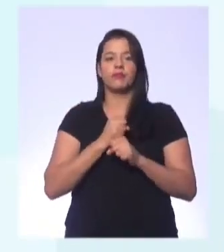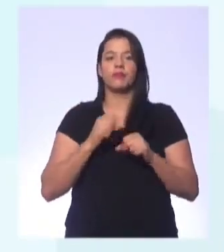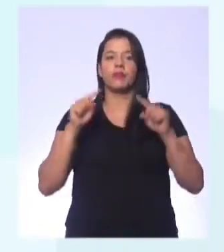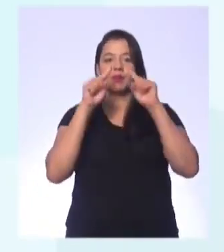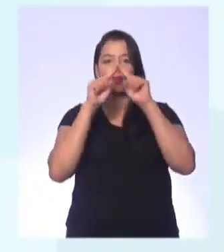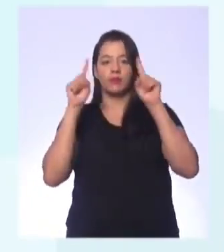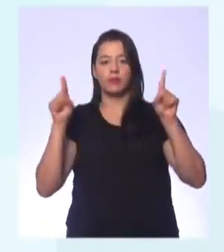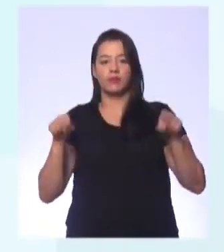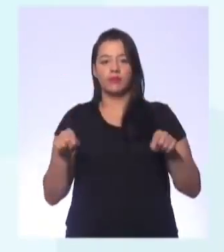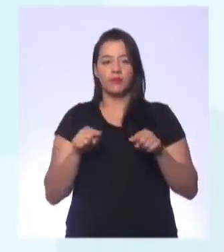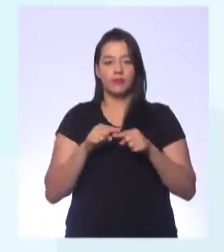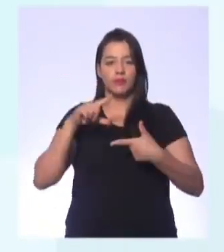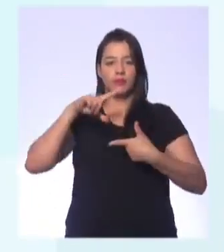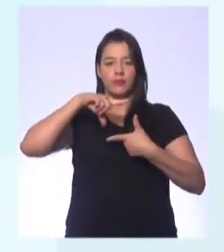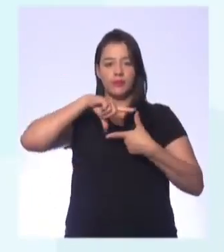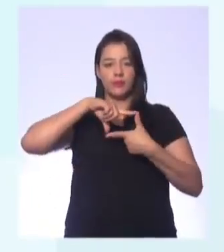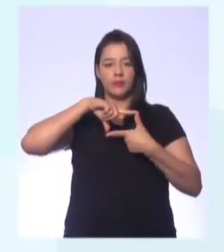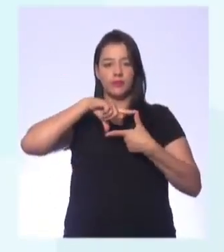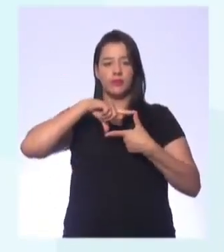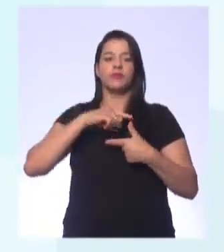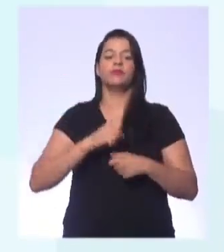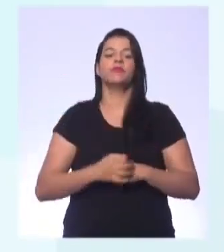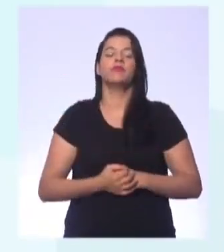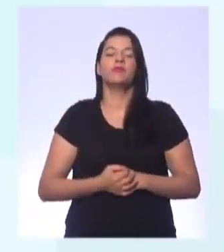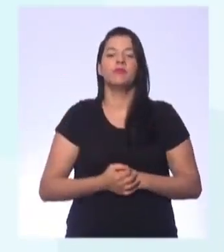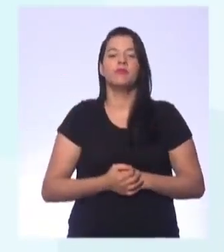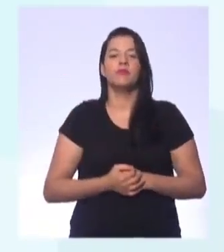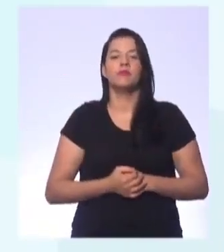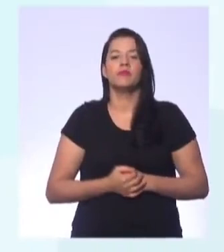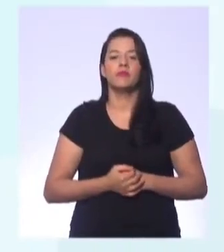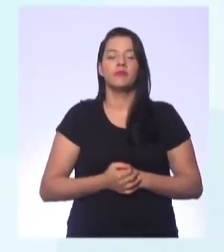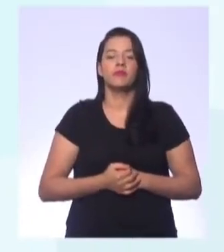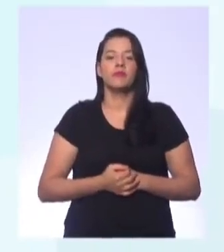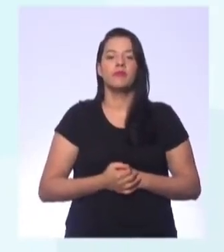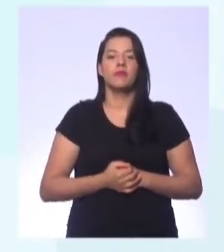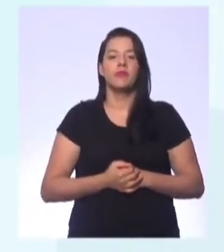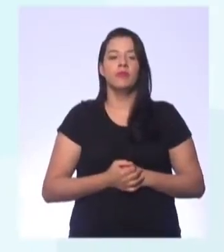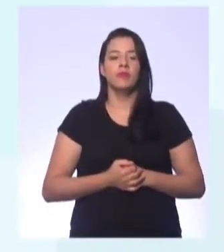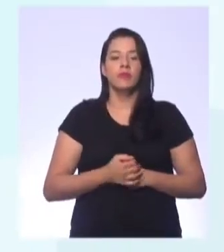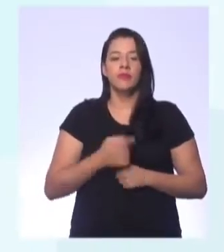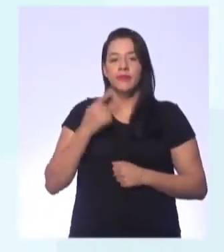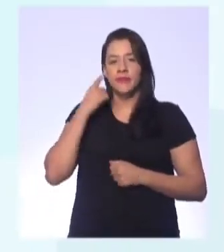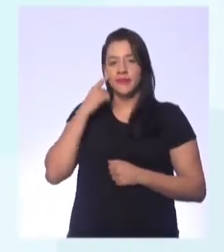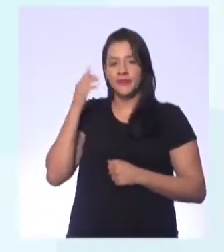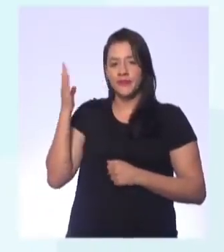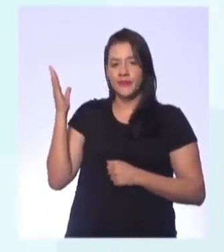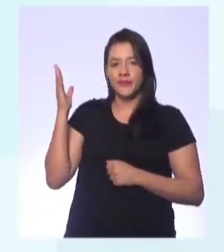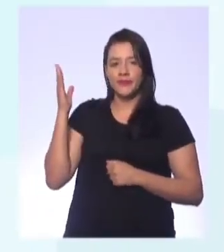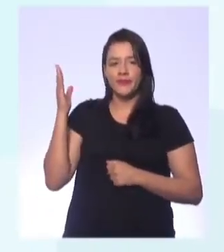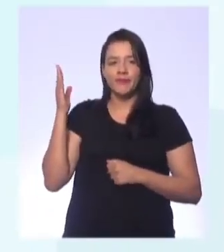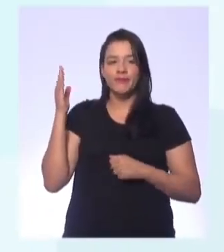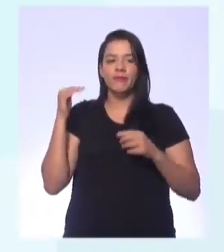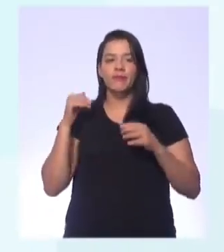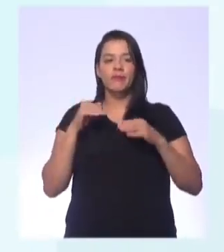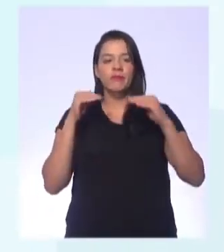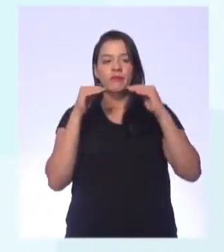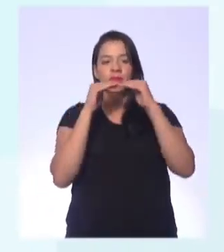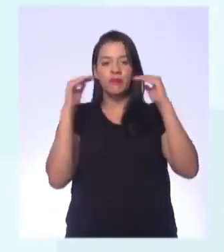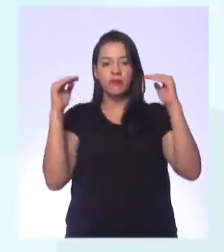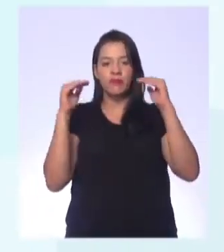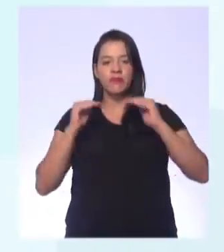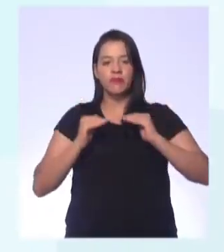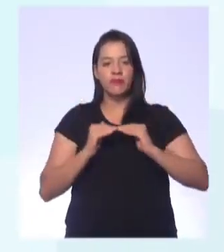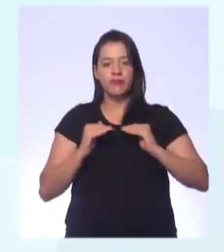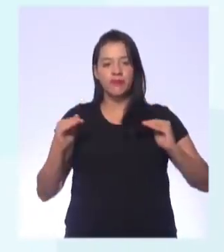né no caso desse polígono que é um retângulo então eu tenho que se esse lado aqui ó é x Então esse